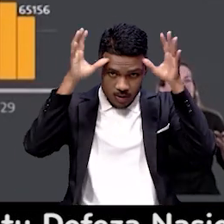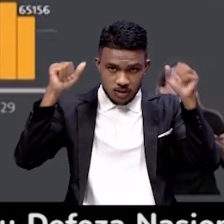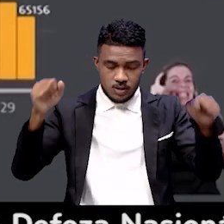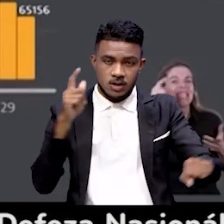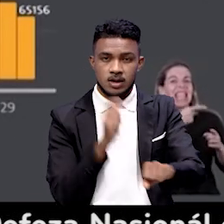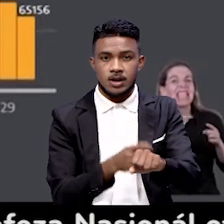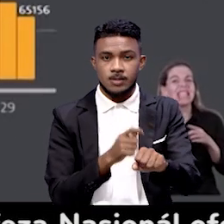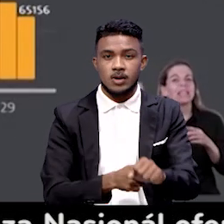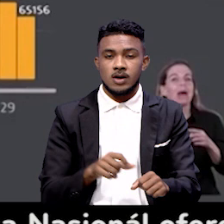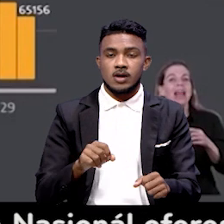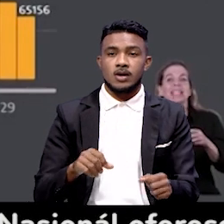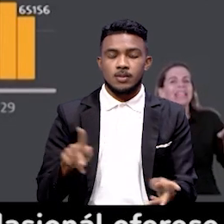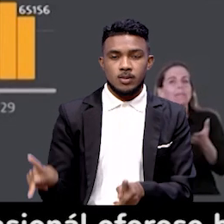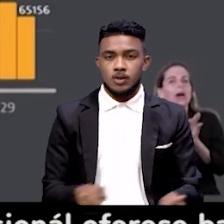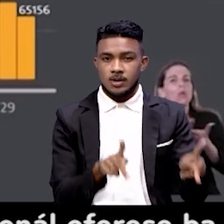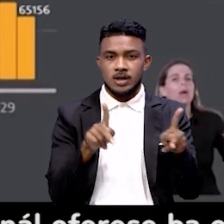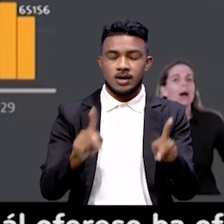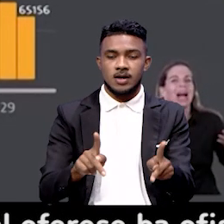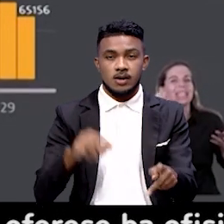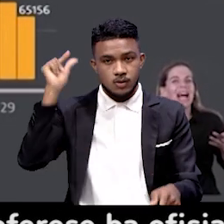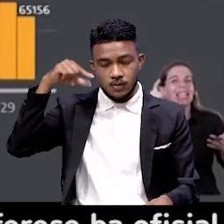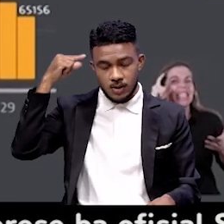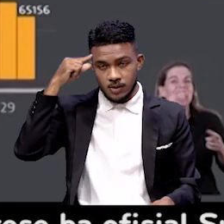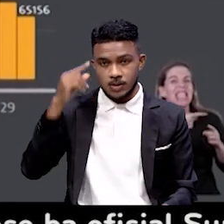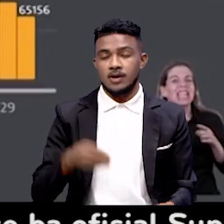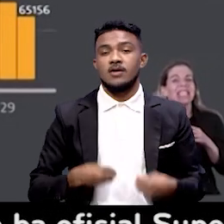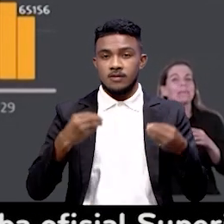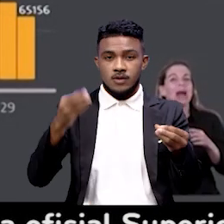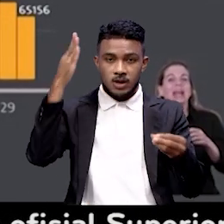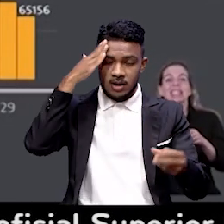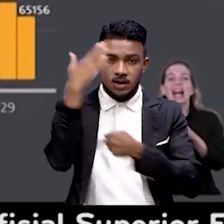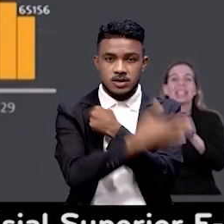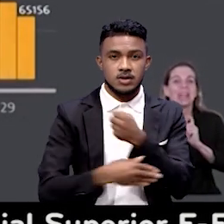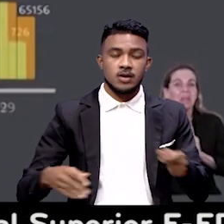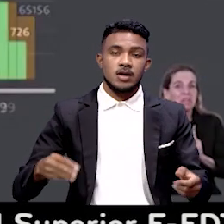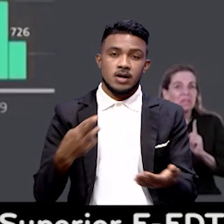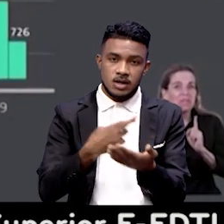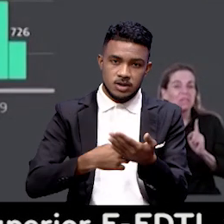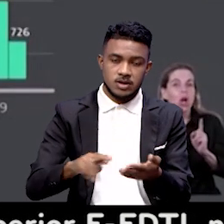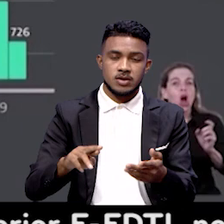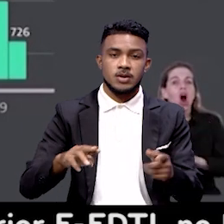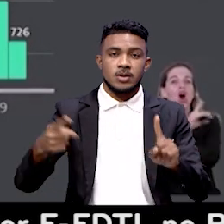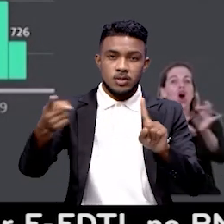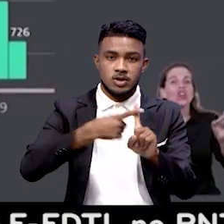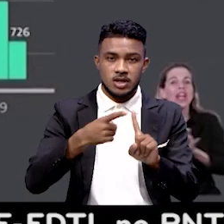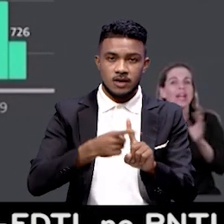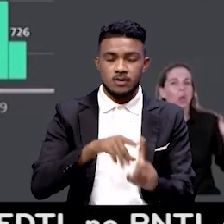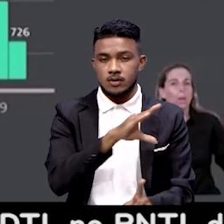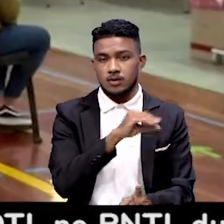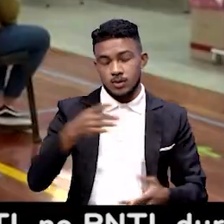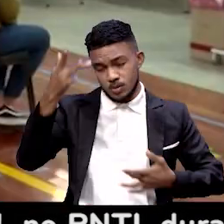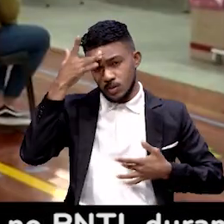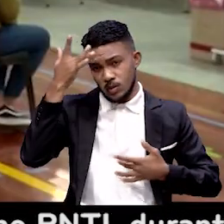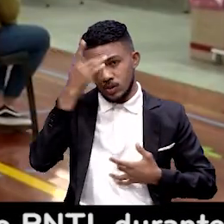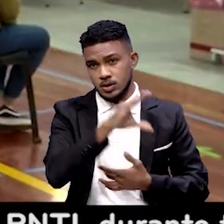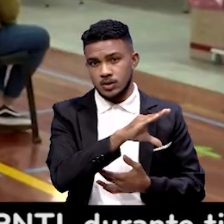situação calamidade pública. Governante ne afirma, nação resiste a caso positivo diário, ou sintomático, evolução